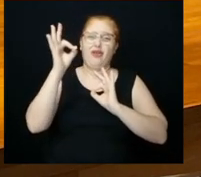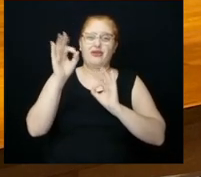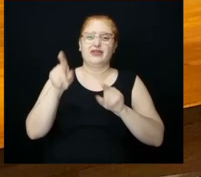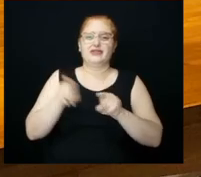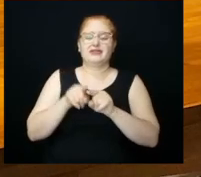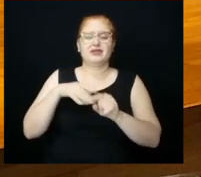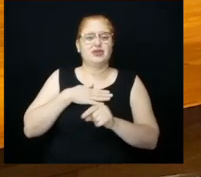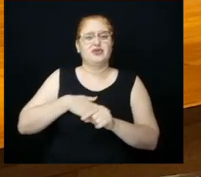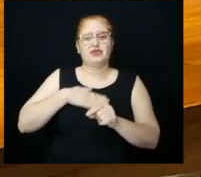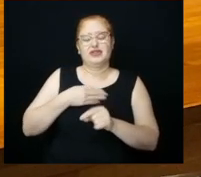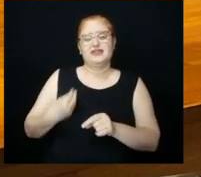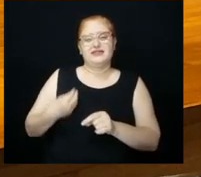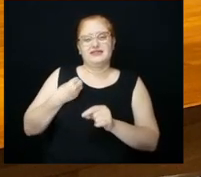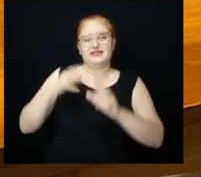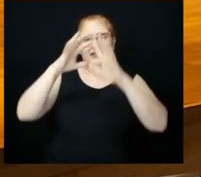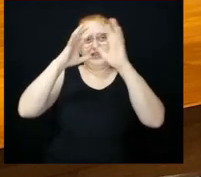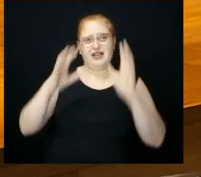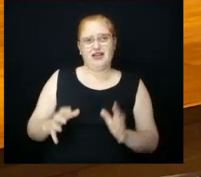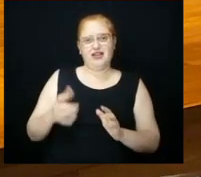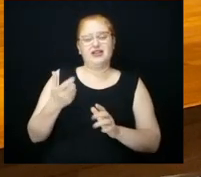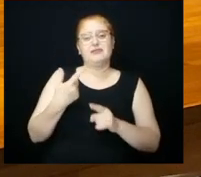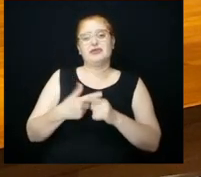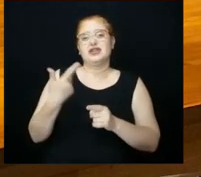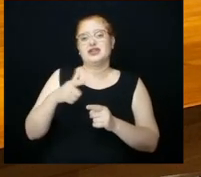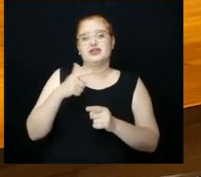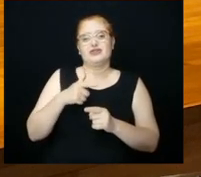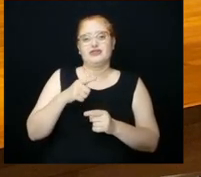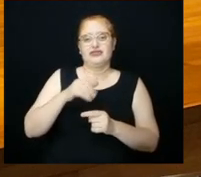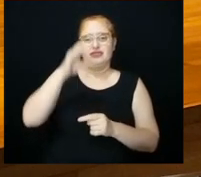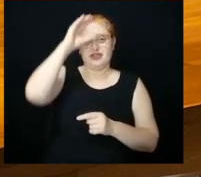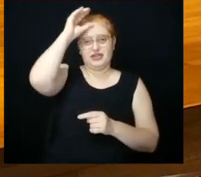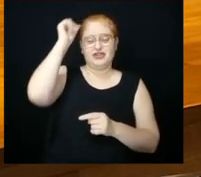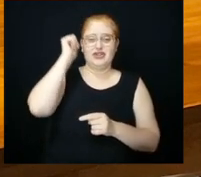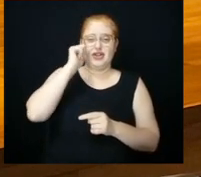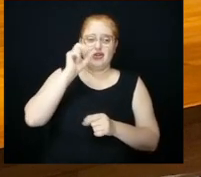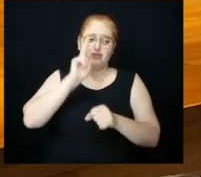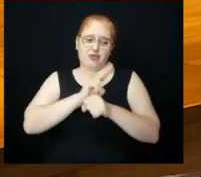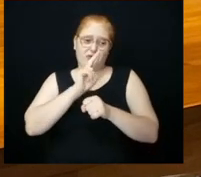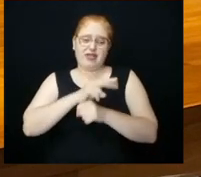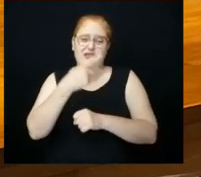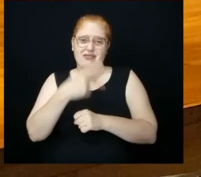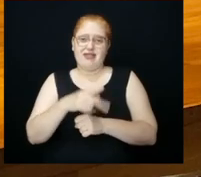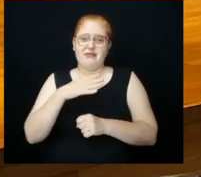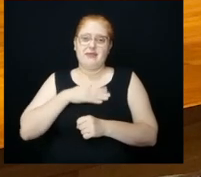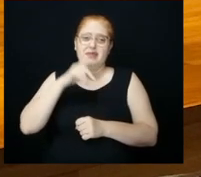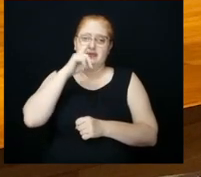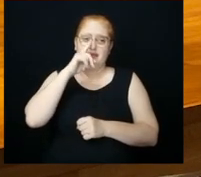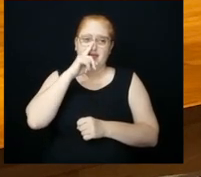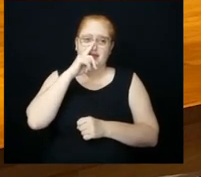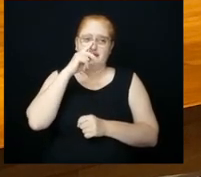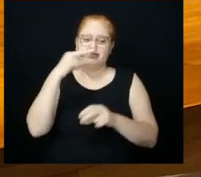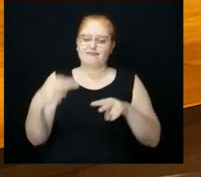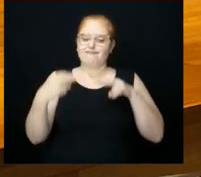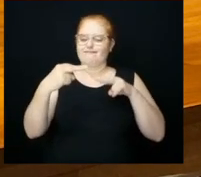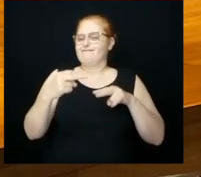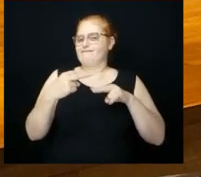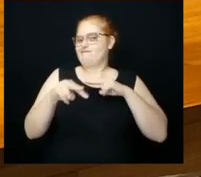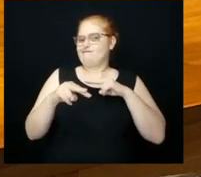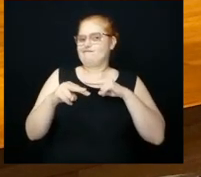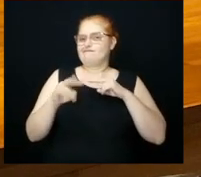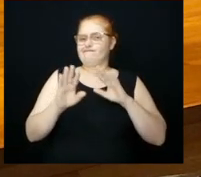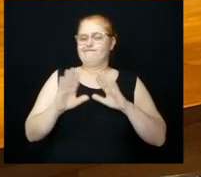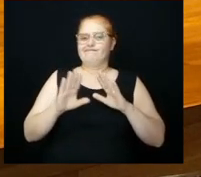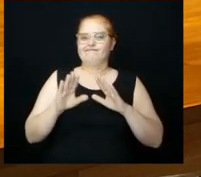não gostavam de estar mais naquela gaiola sem a tia Rosa para tomar conta delas. A minha mãe não olhava para mim. O meu